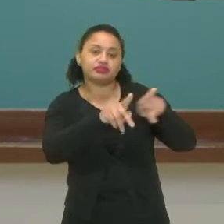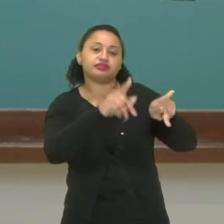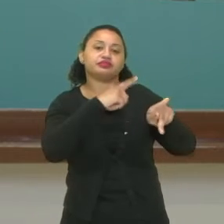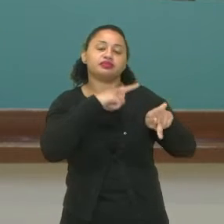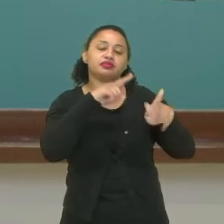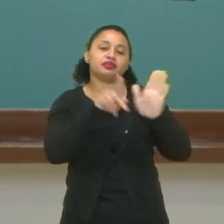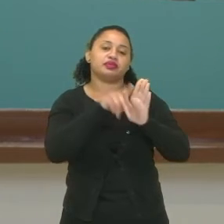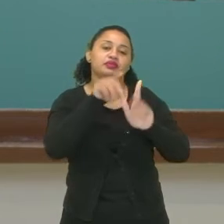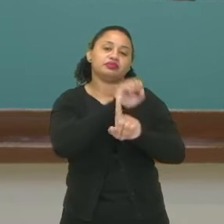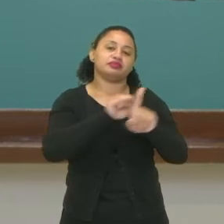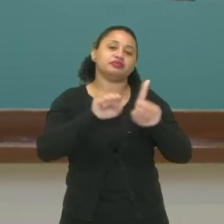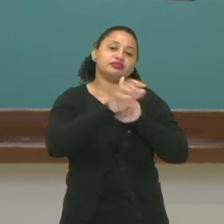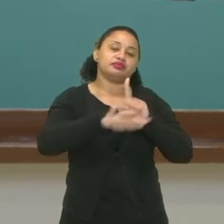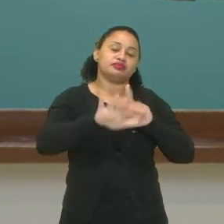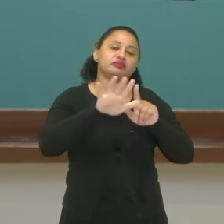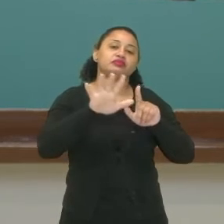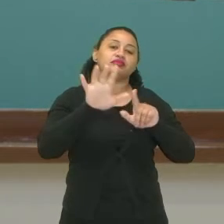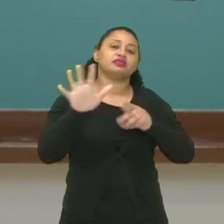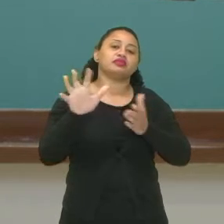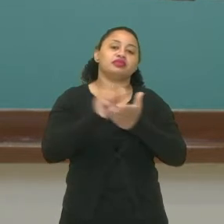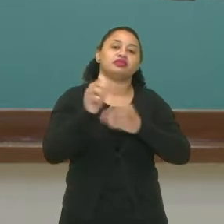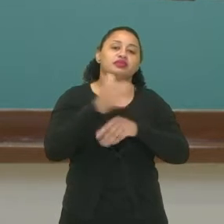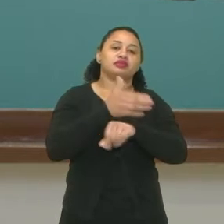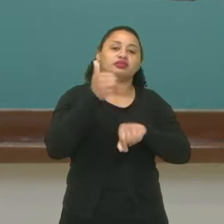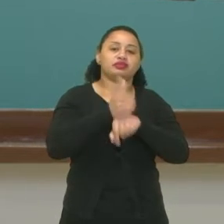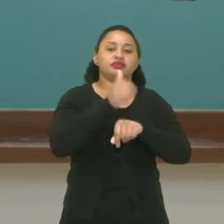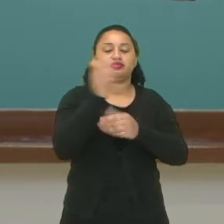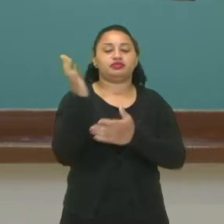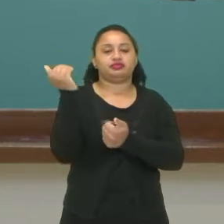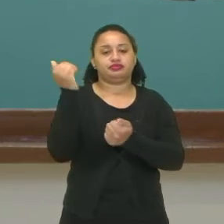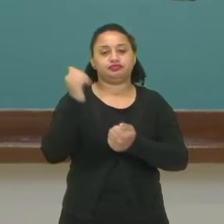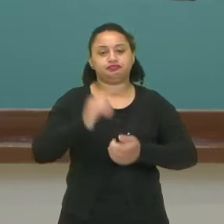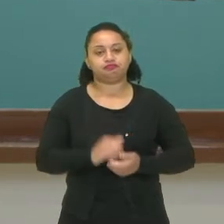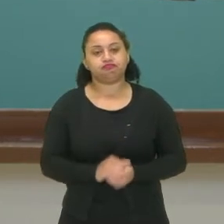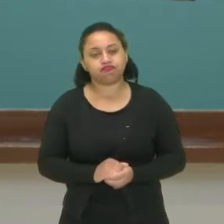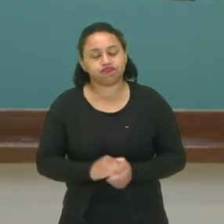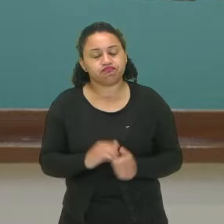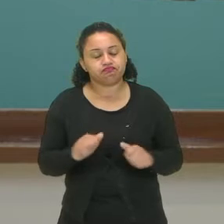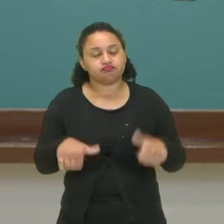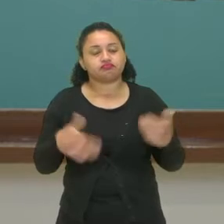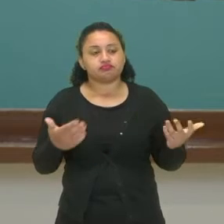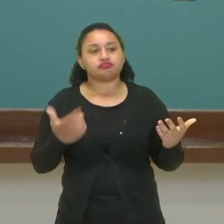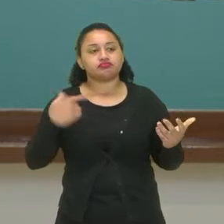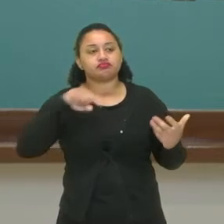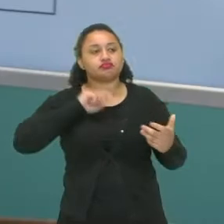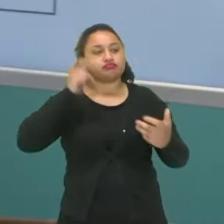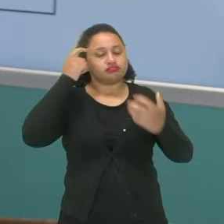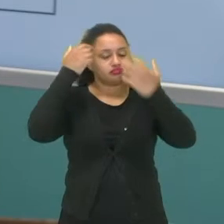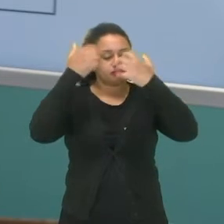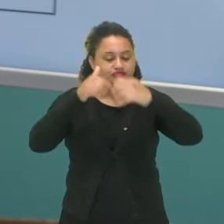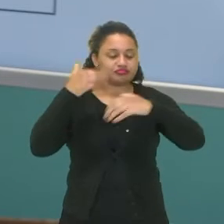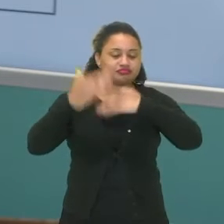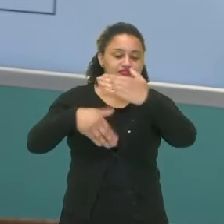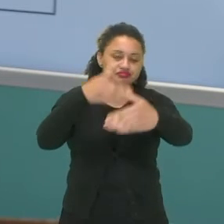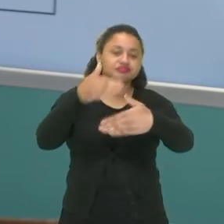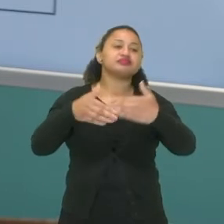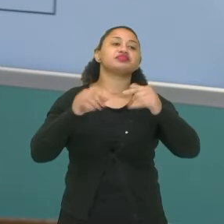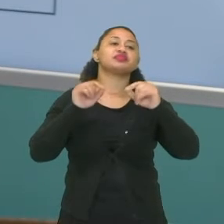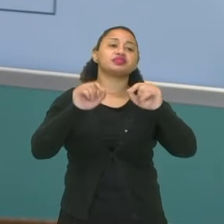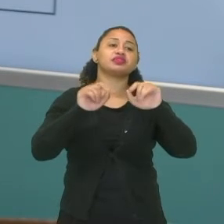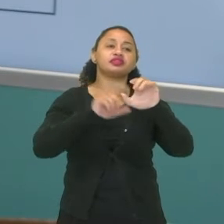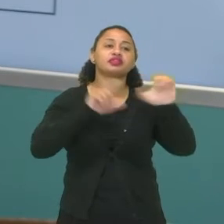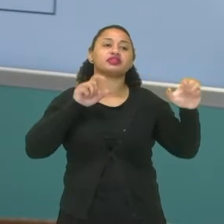a sociedade colonial espanhola. Então, aqui para refletir, né? O processo de independência do México, ele